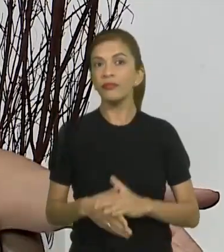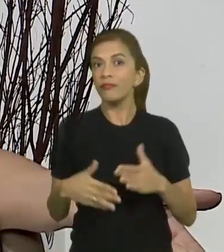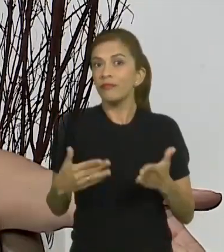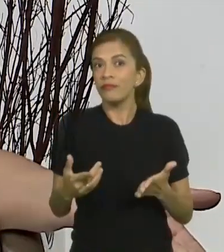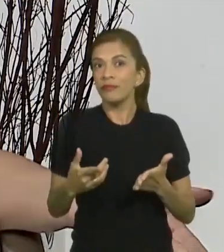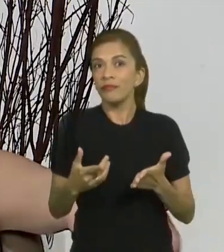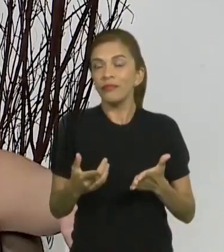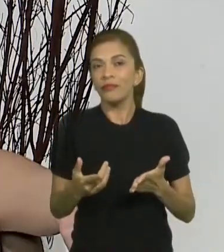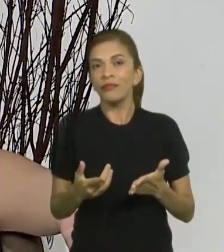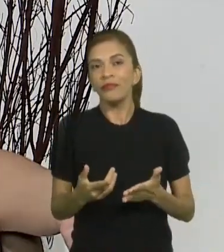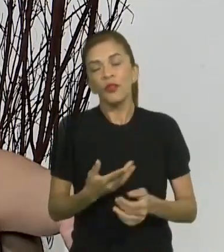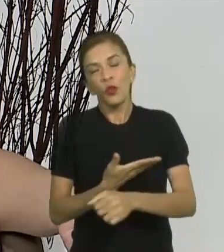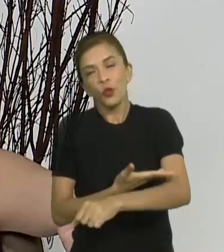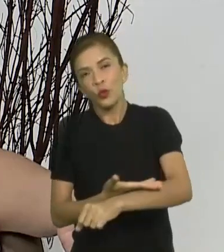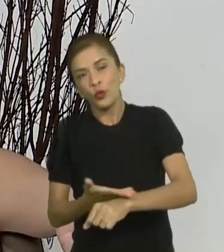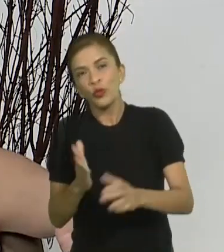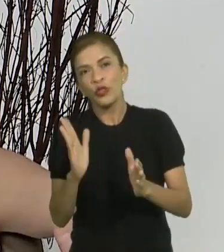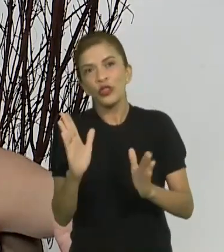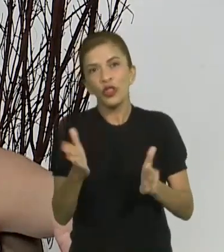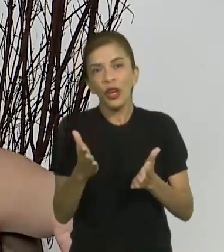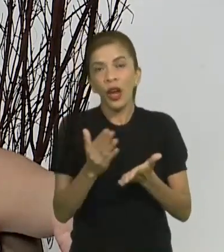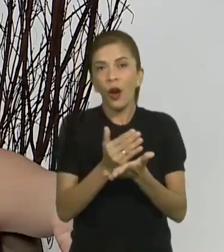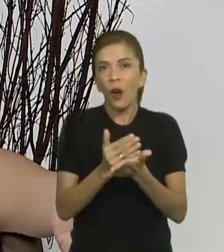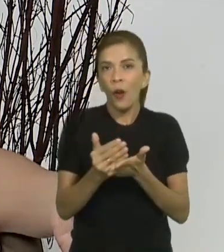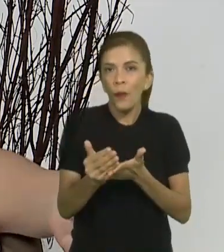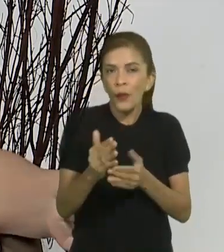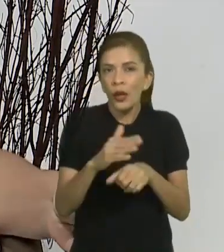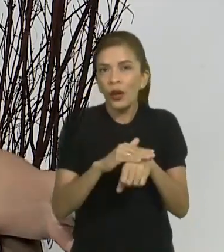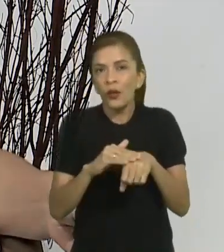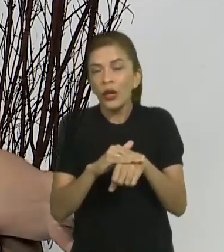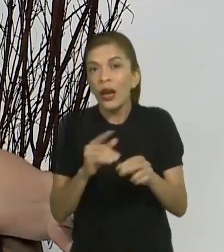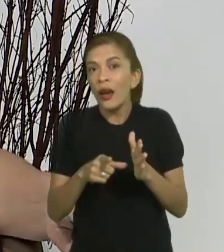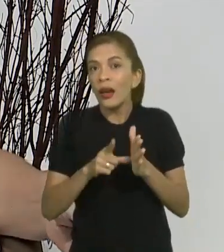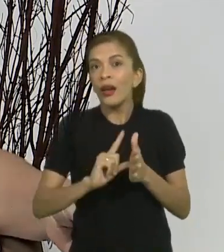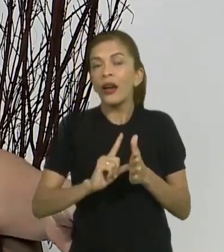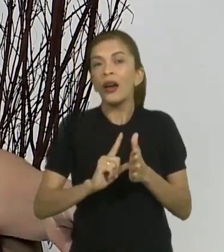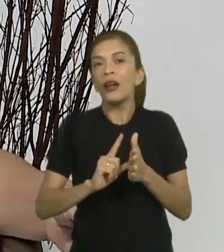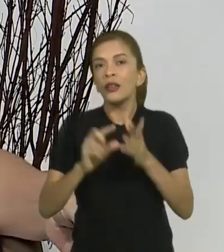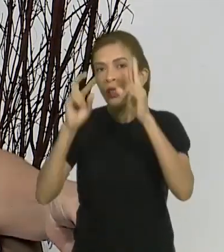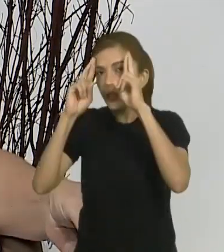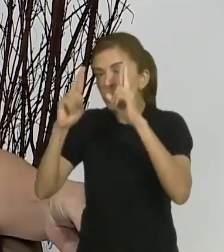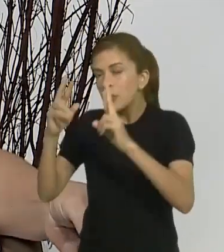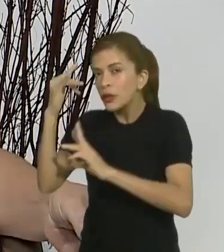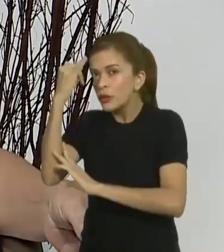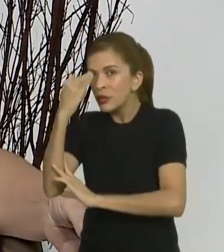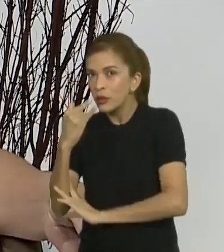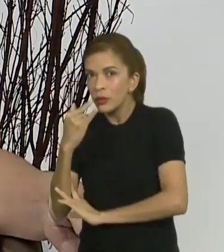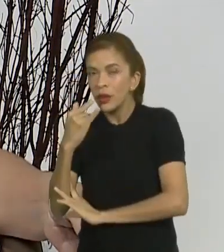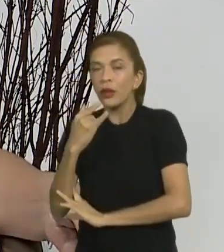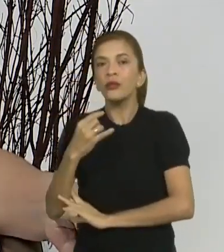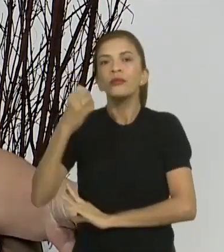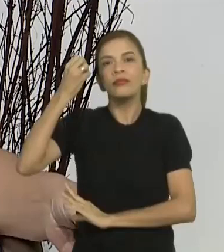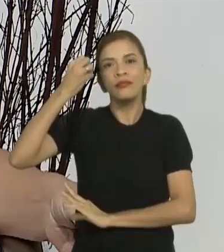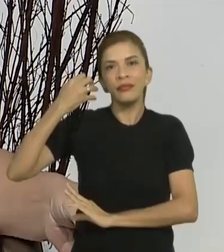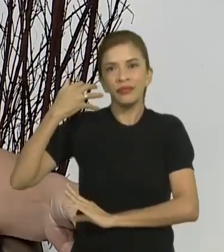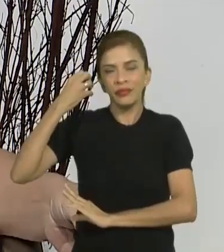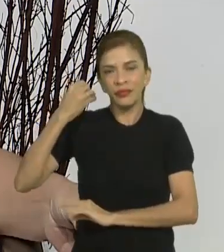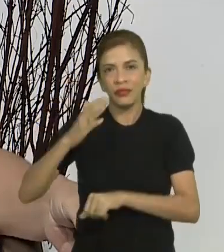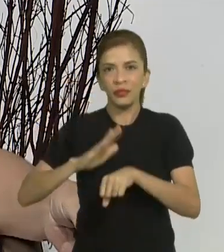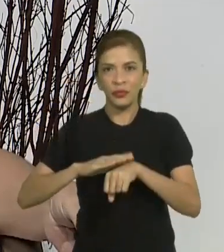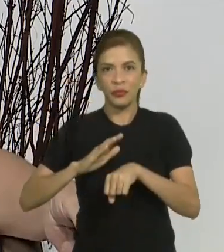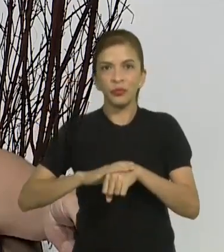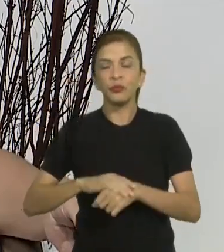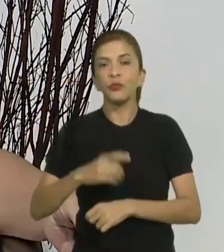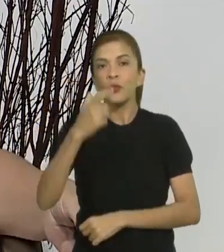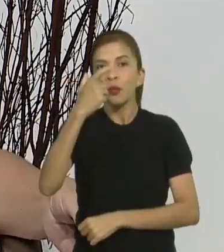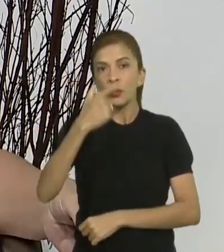Então, como de costume, antes de iniciar a nossa conversa em respeito às pessoas com algum tipo de deficiência visual, vou me autodescrever.